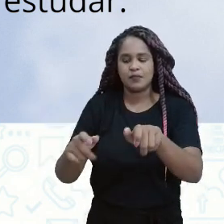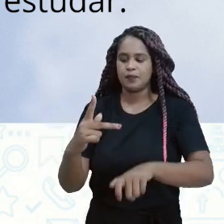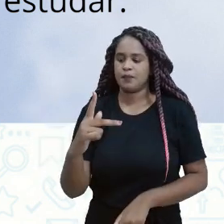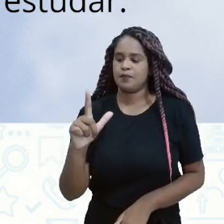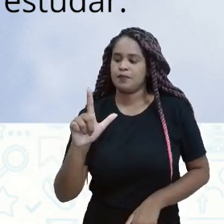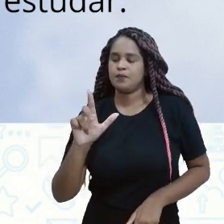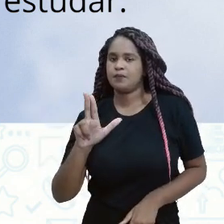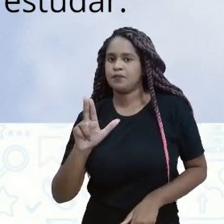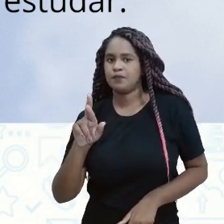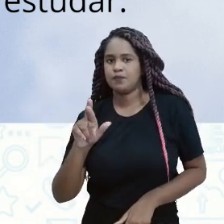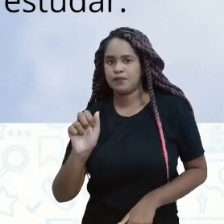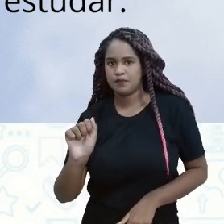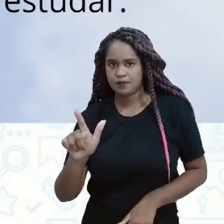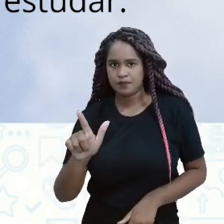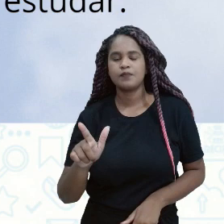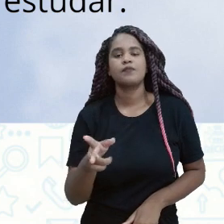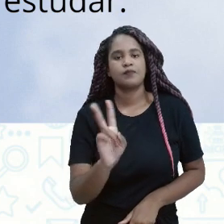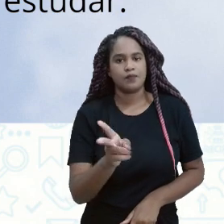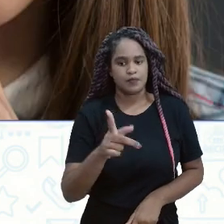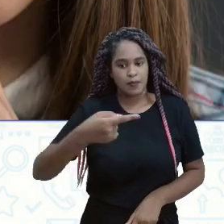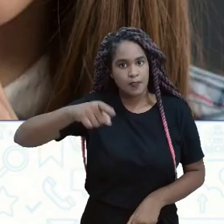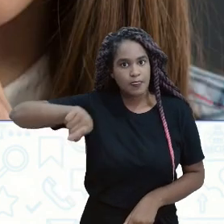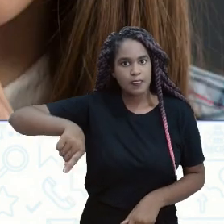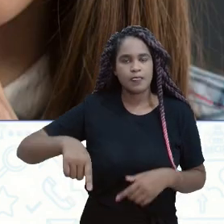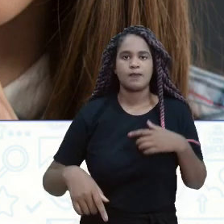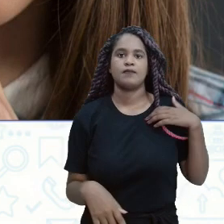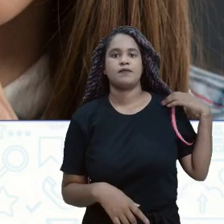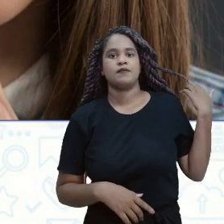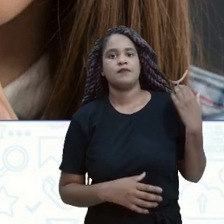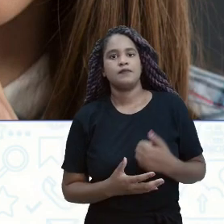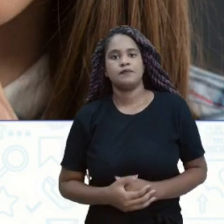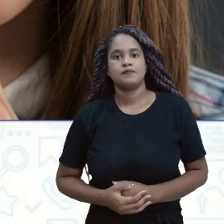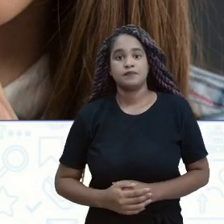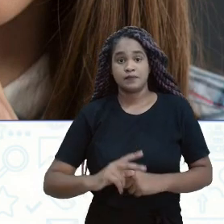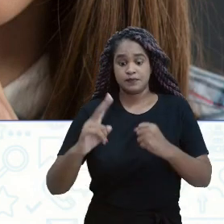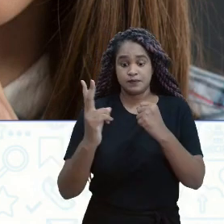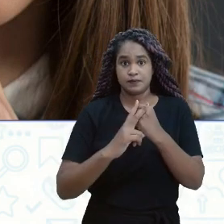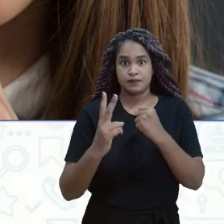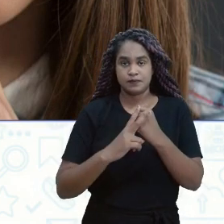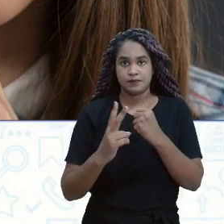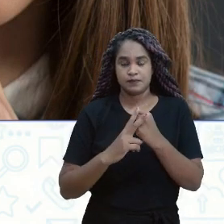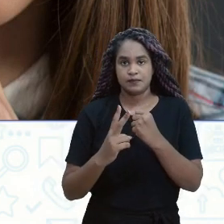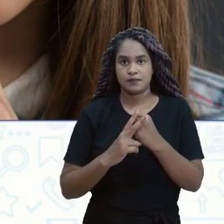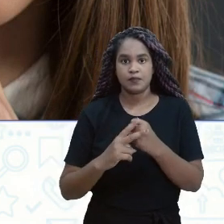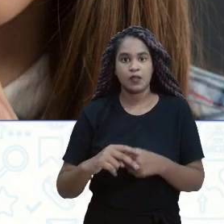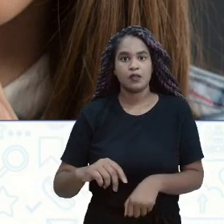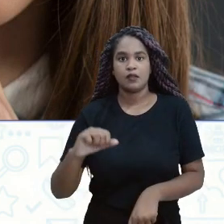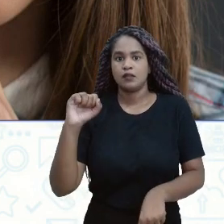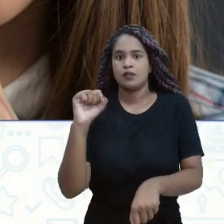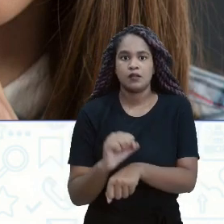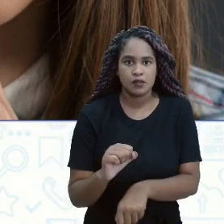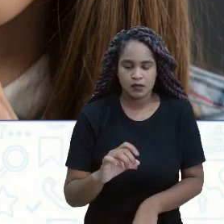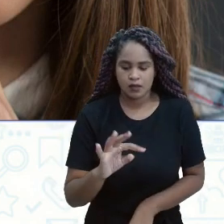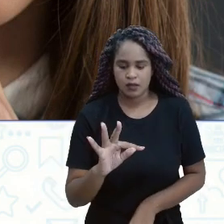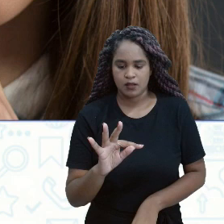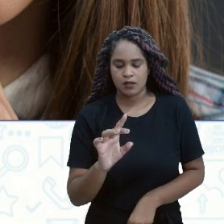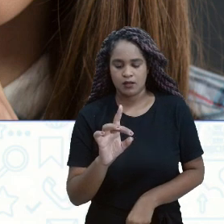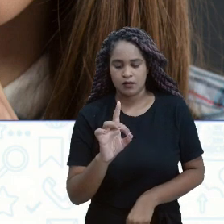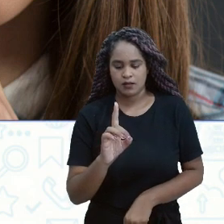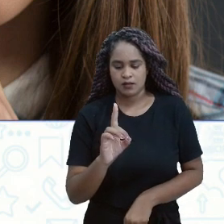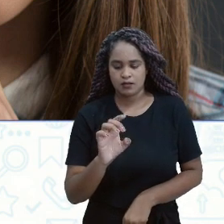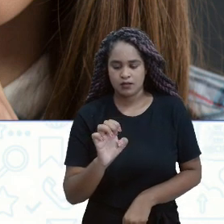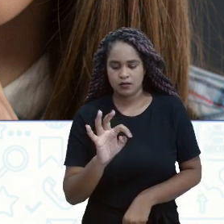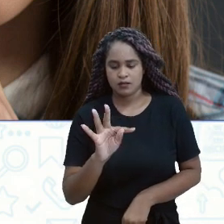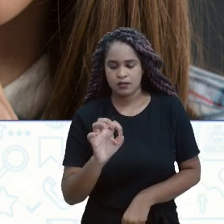estabelecido aí. Então, a gente mantém o acento. O verbo deter. O verbo deter é curioso porque ele vai